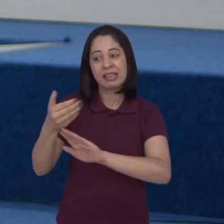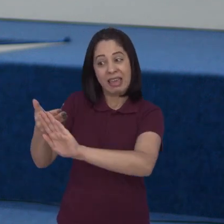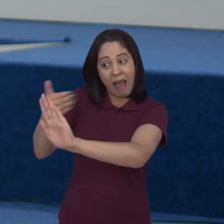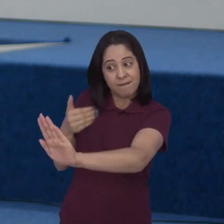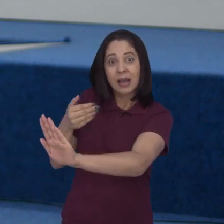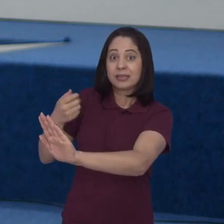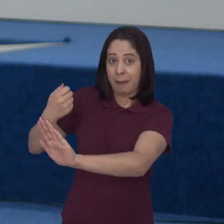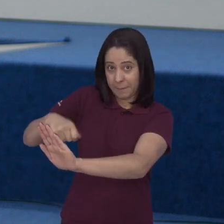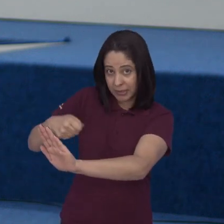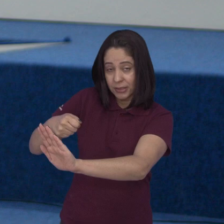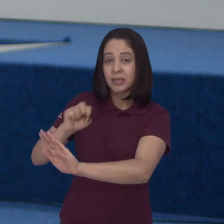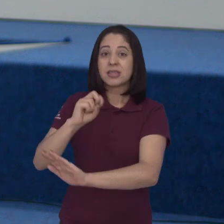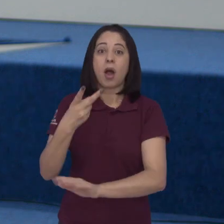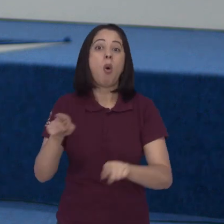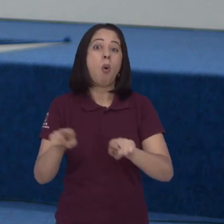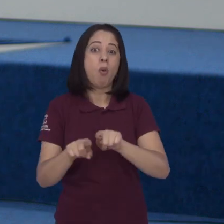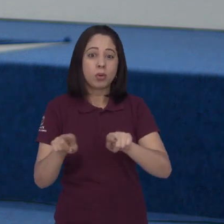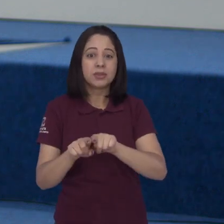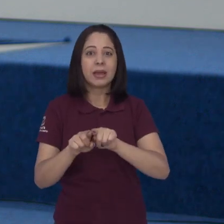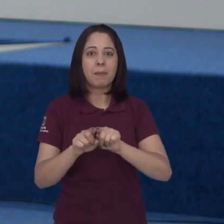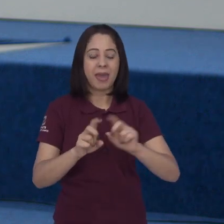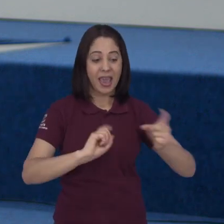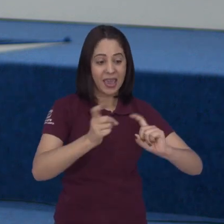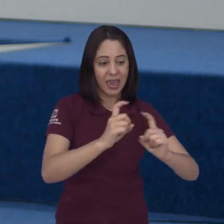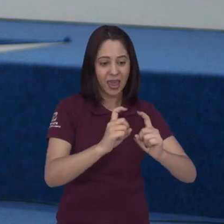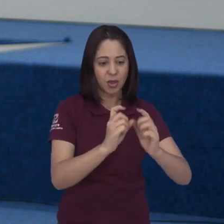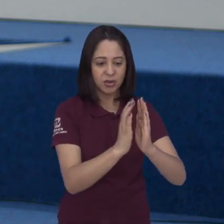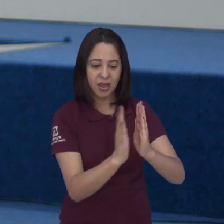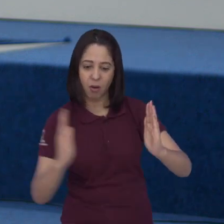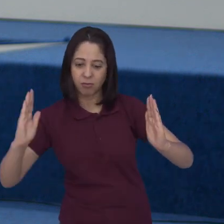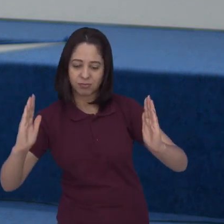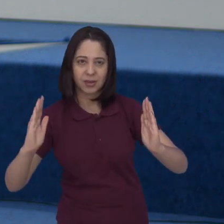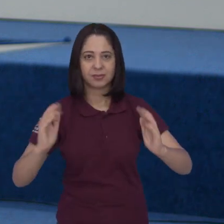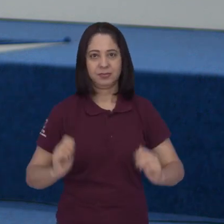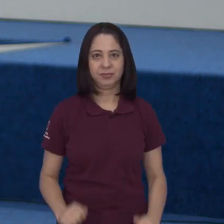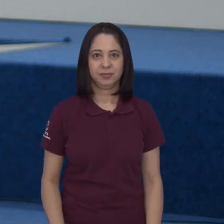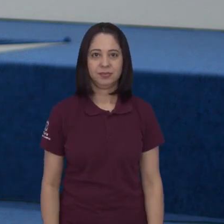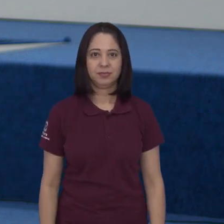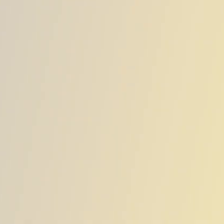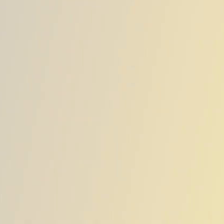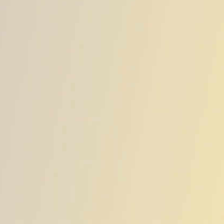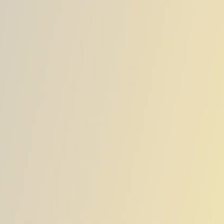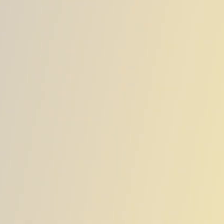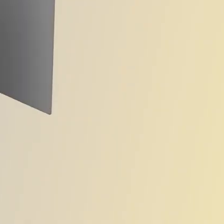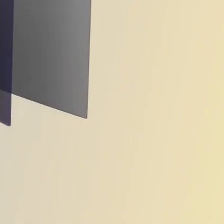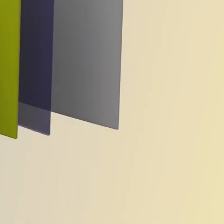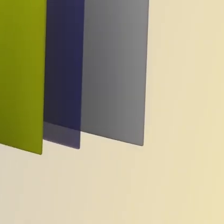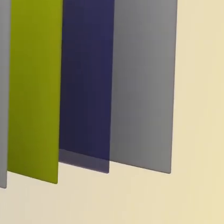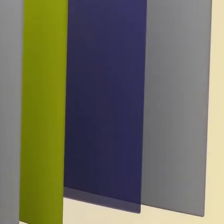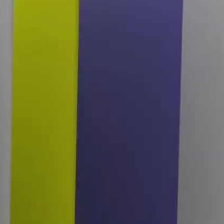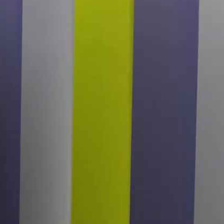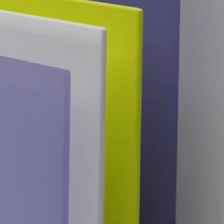quando precisam tirar licença temporária ou até mesmo para prorrogar a sessão ordinária.